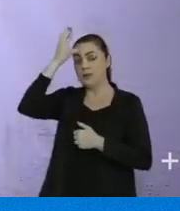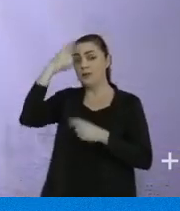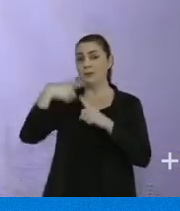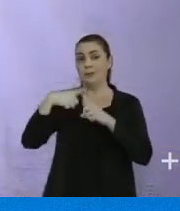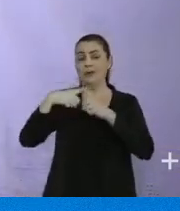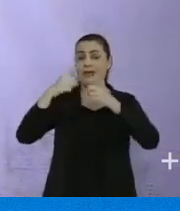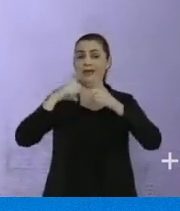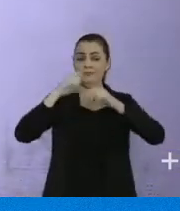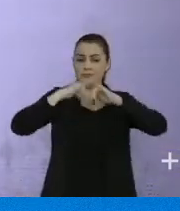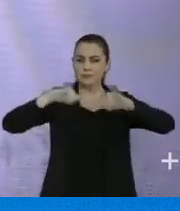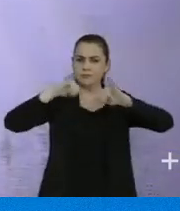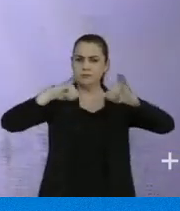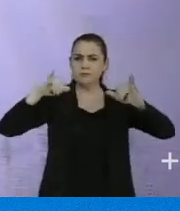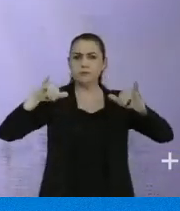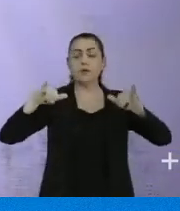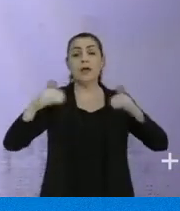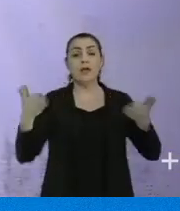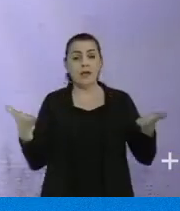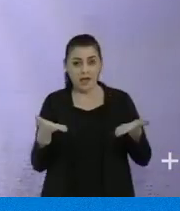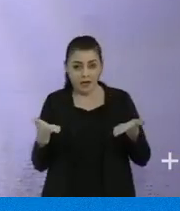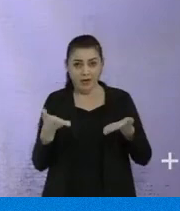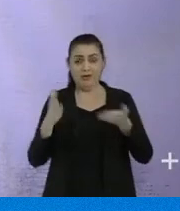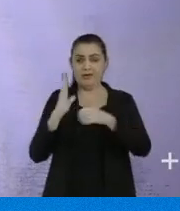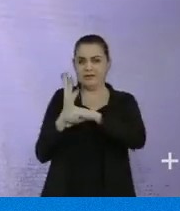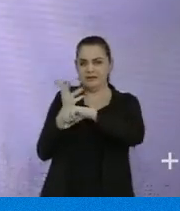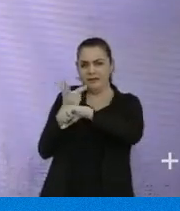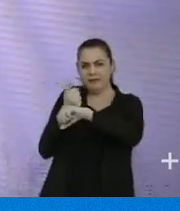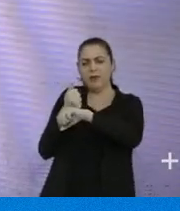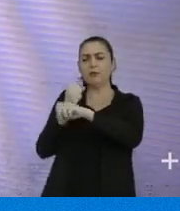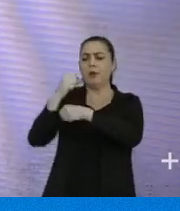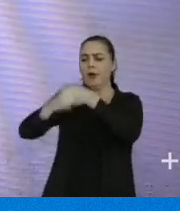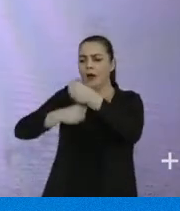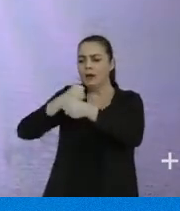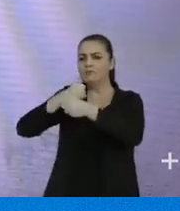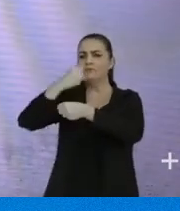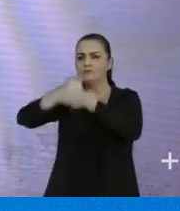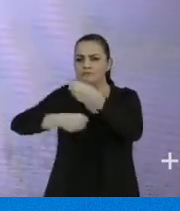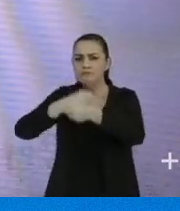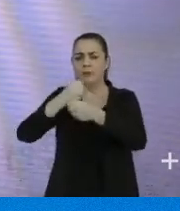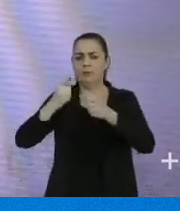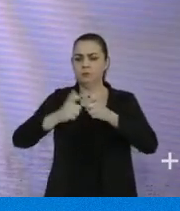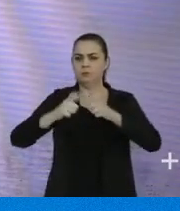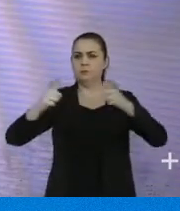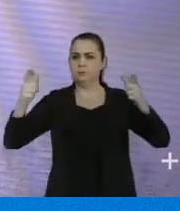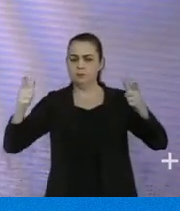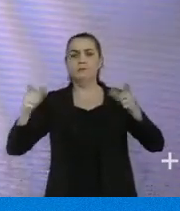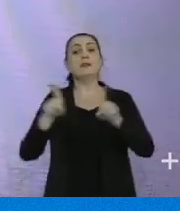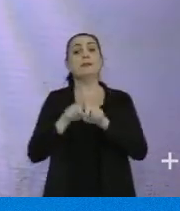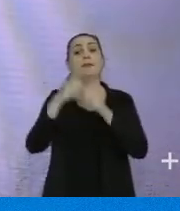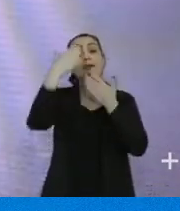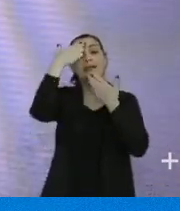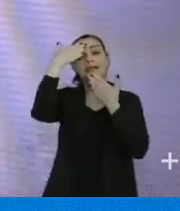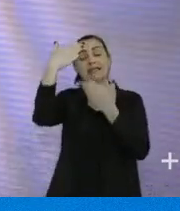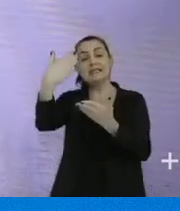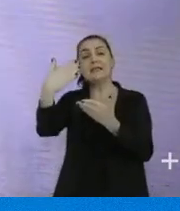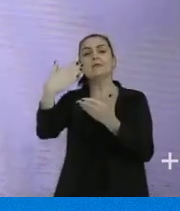e mostra cada vez mais uma realidade. E agradecer também a Celebre Eventos pelo